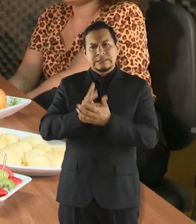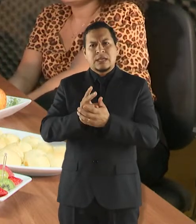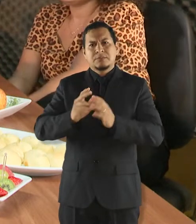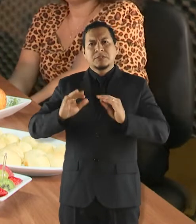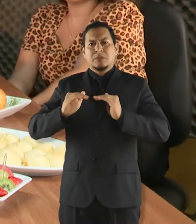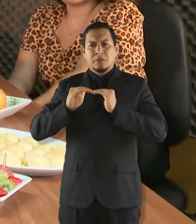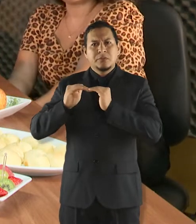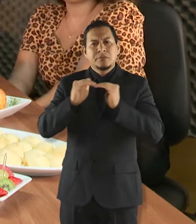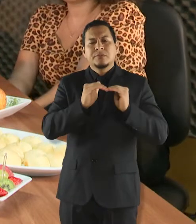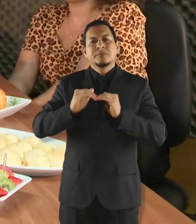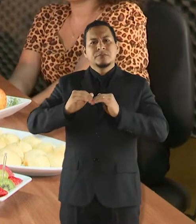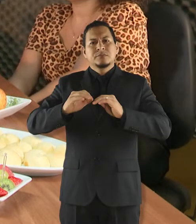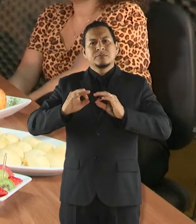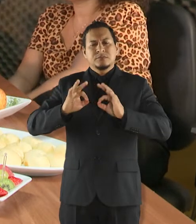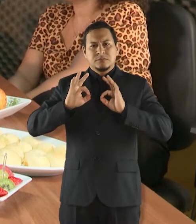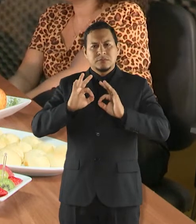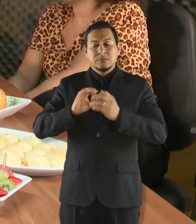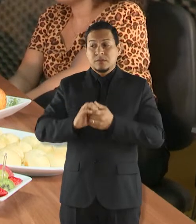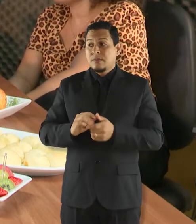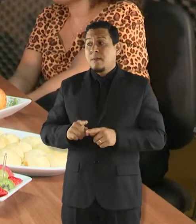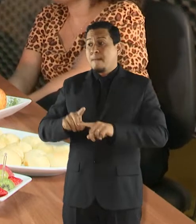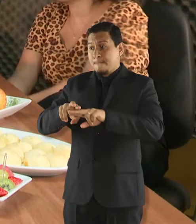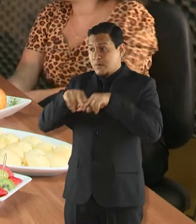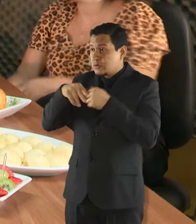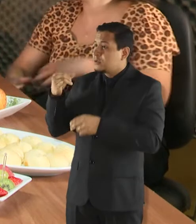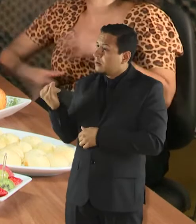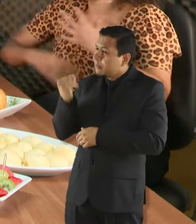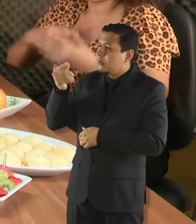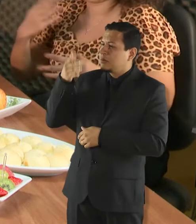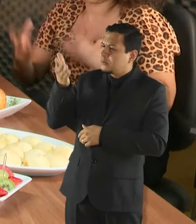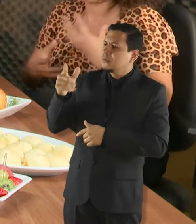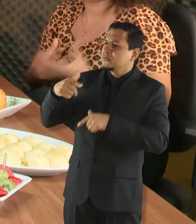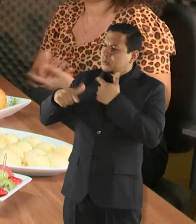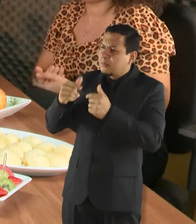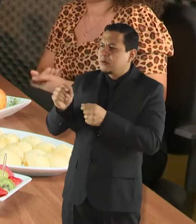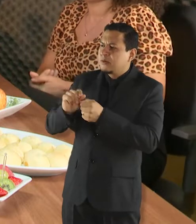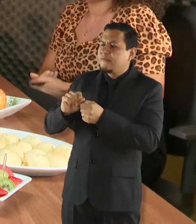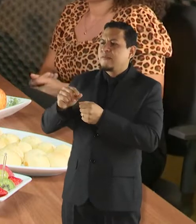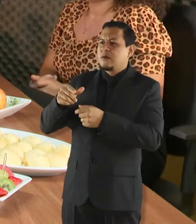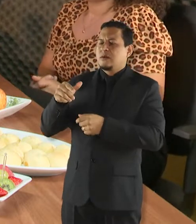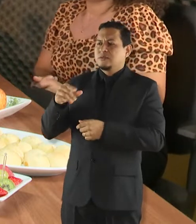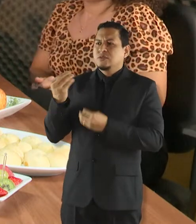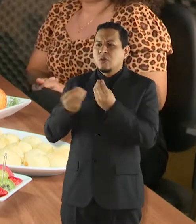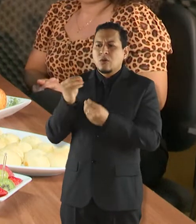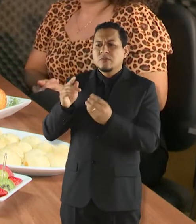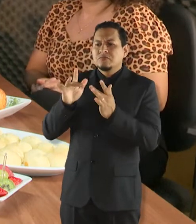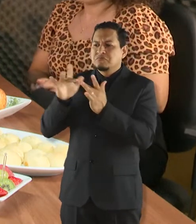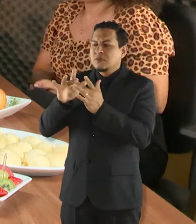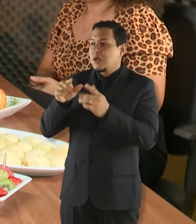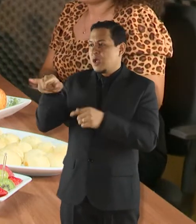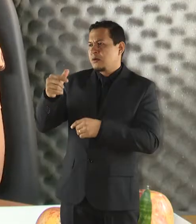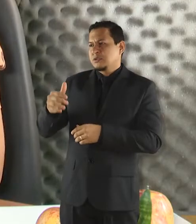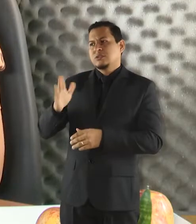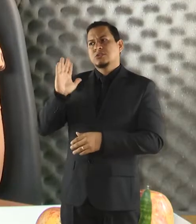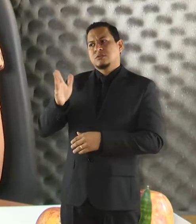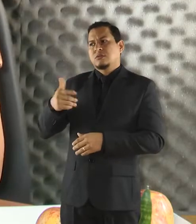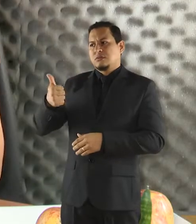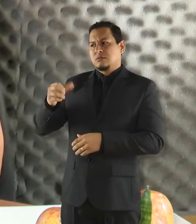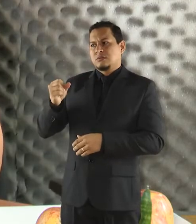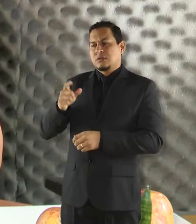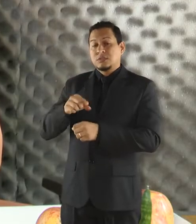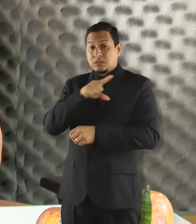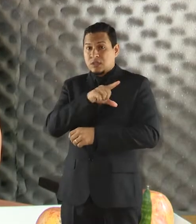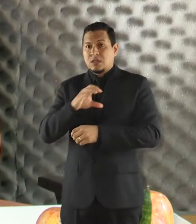minha amiga. Muito importante esse trabalho que você desenvolve e a forma como você lidar com ele, né? E é o que te mantém 10 anos aí